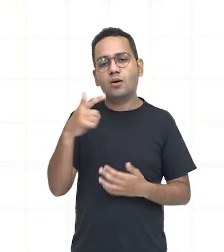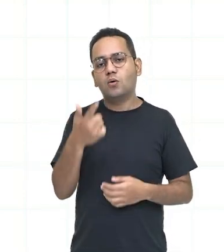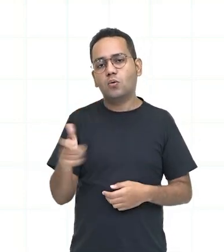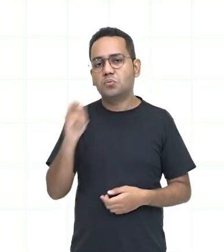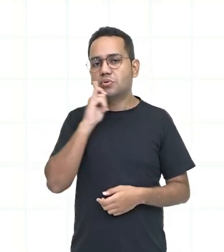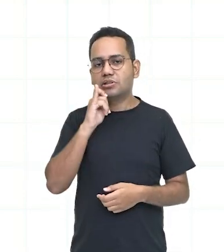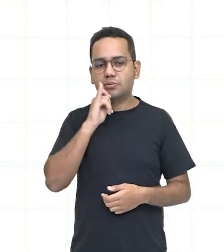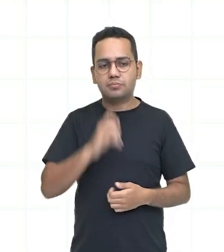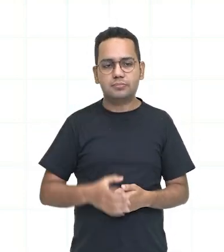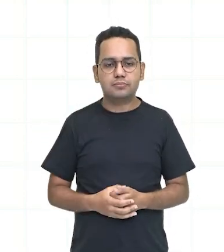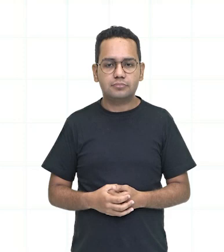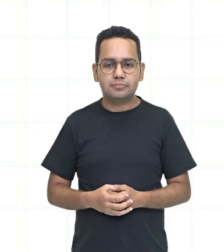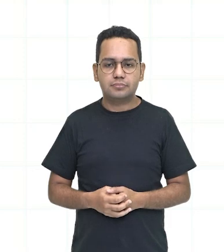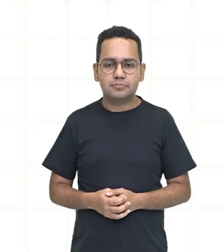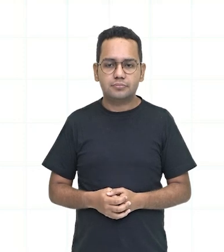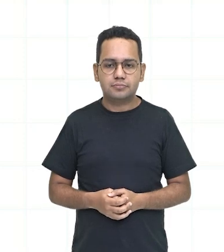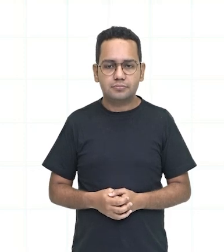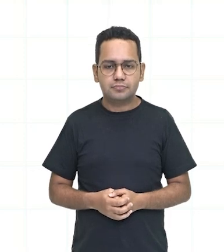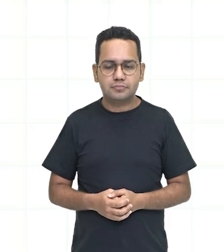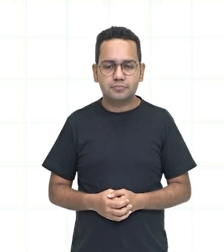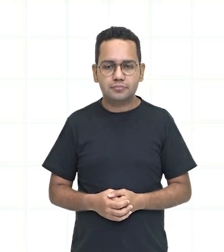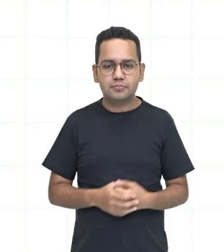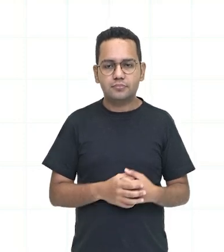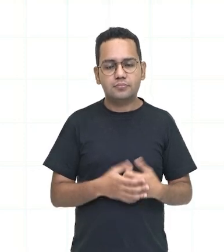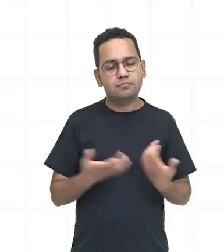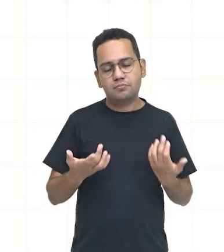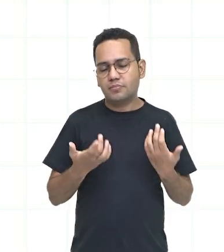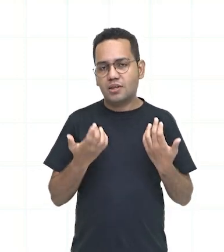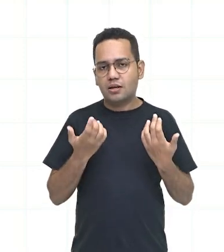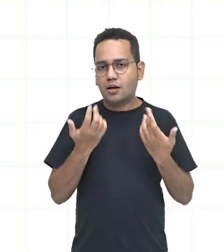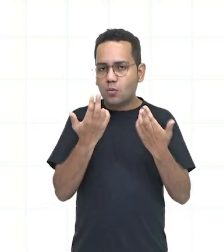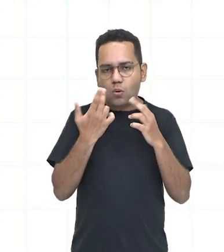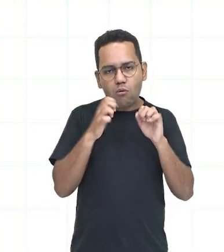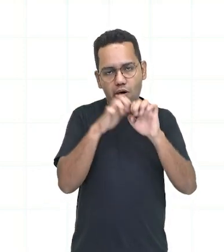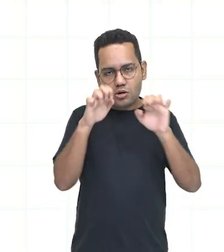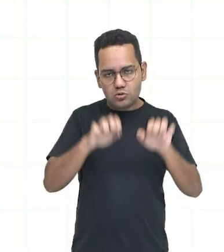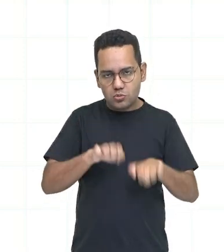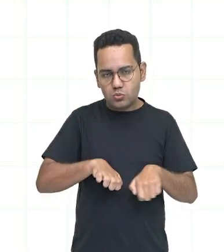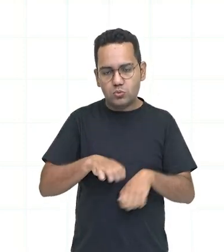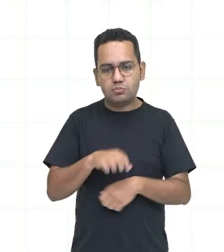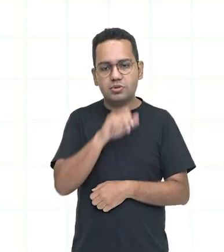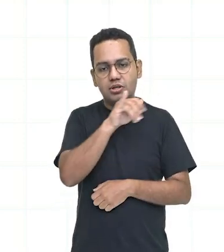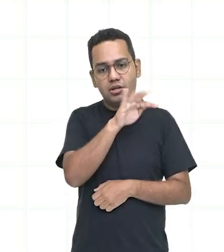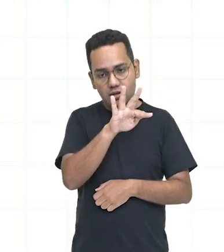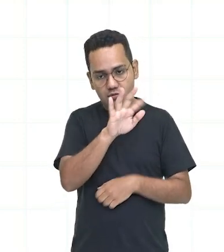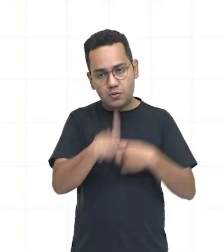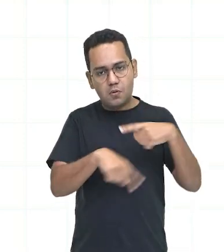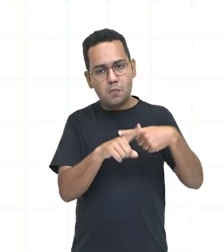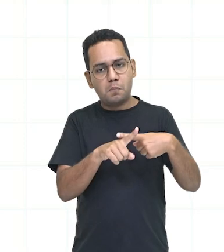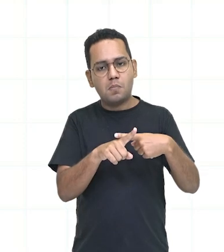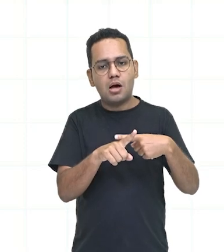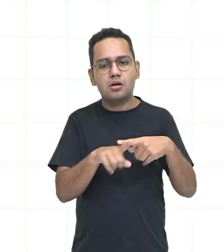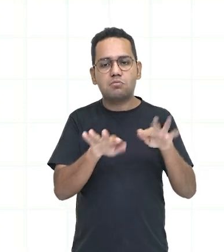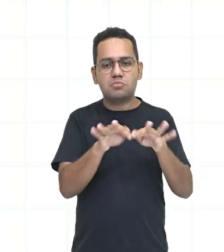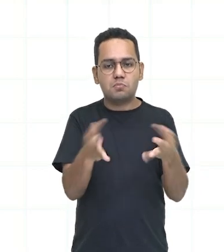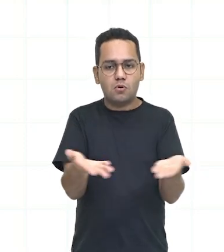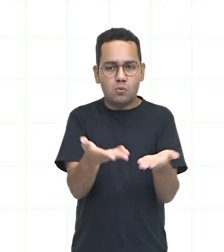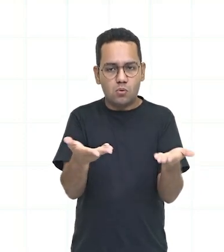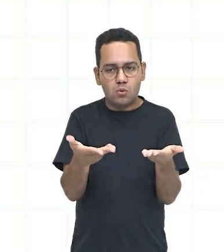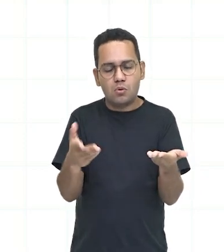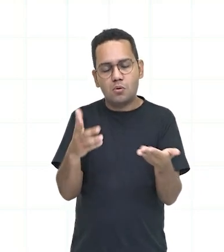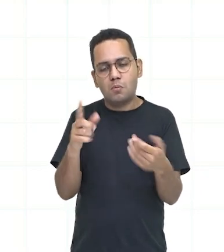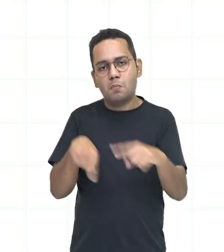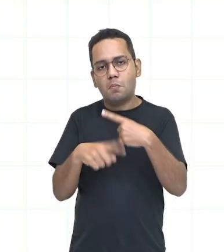Também seguindo a estrutura, né, iniciando com if, mais simple present, ou seja, essa oração aqui vai estar no presente, and